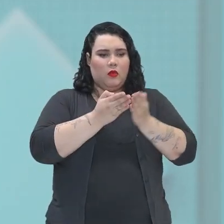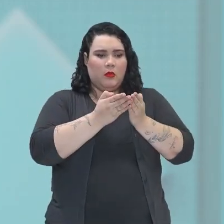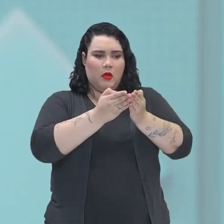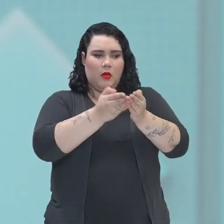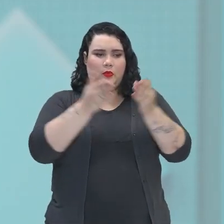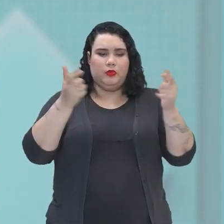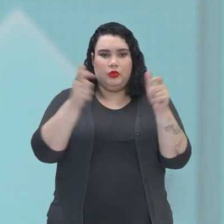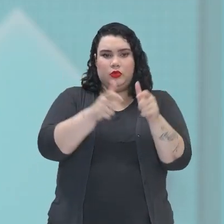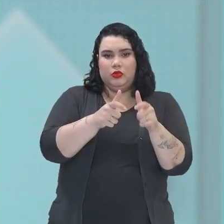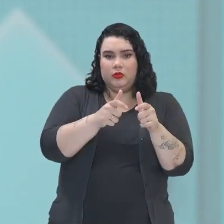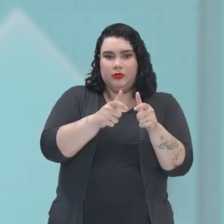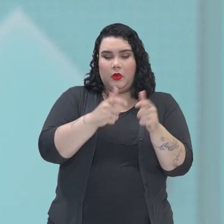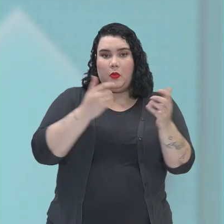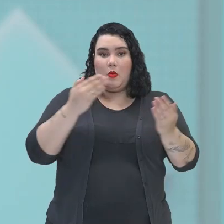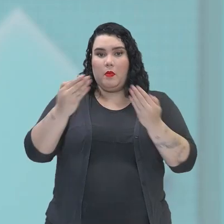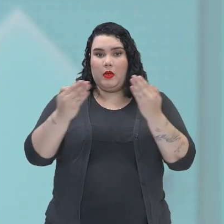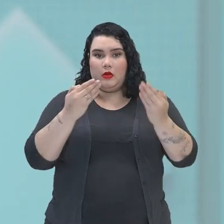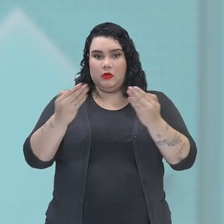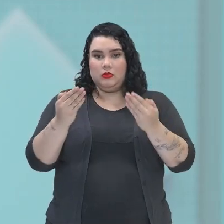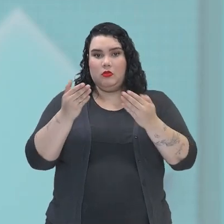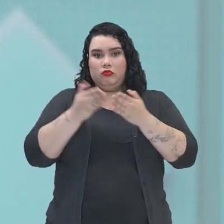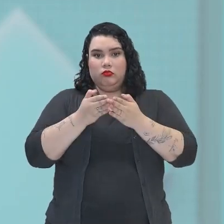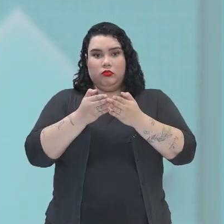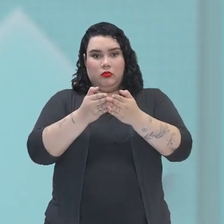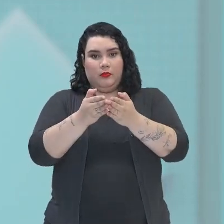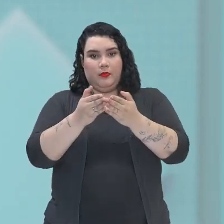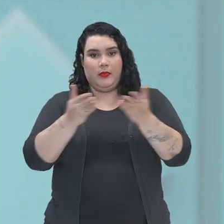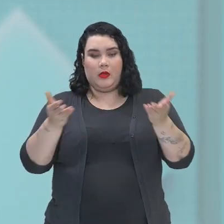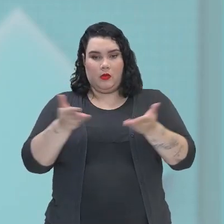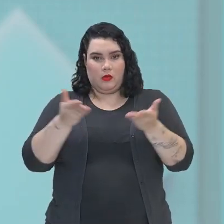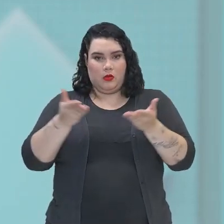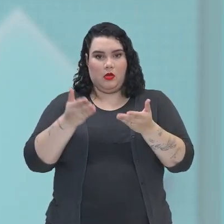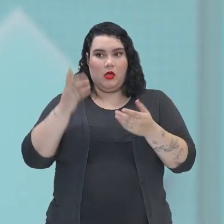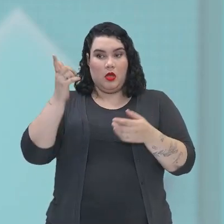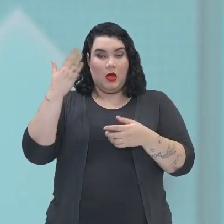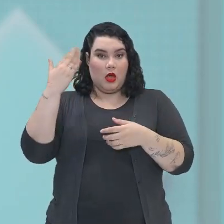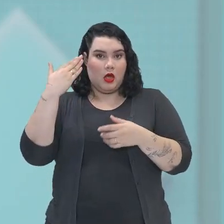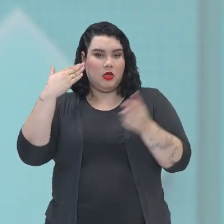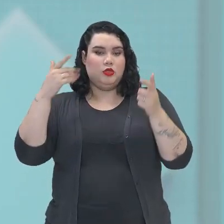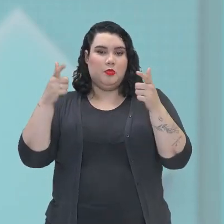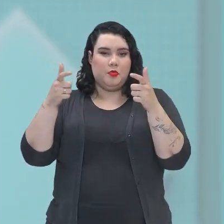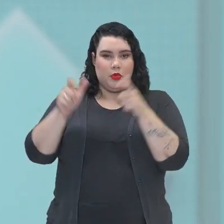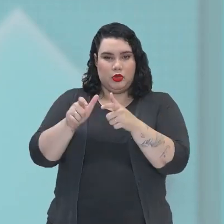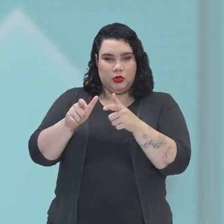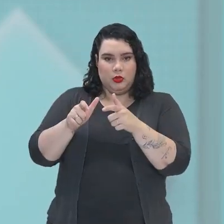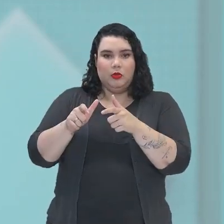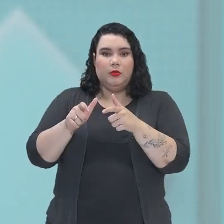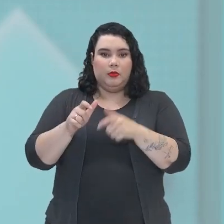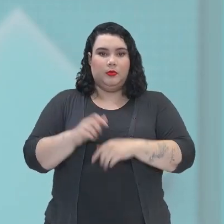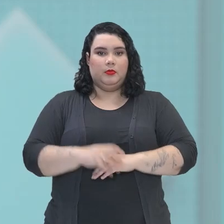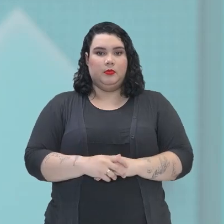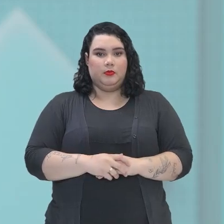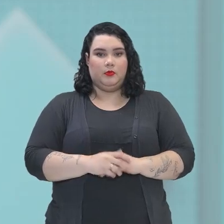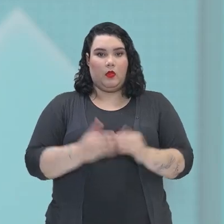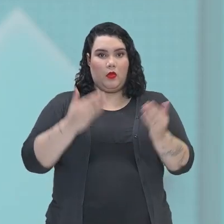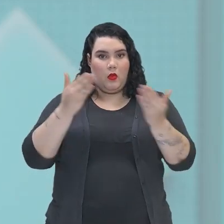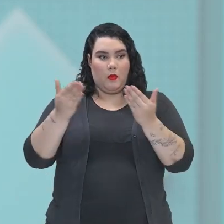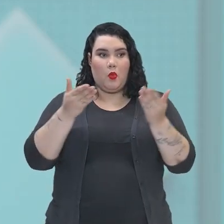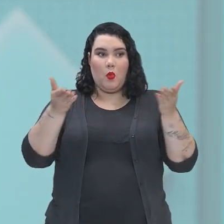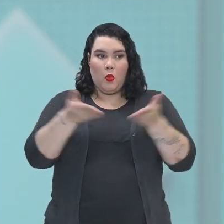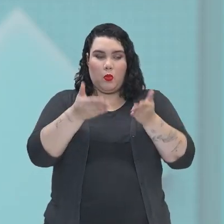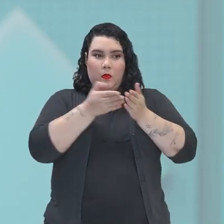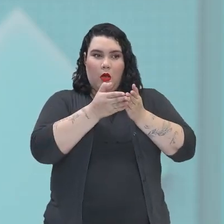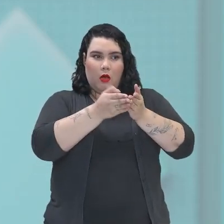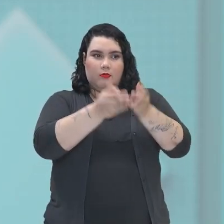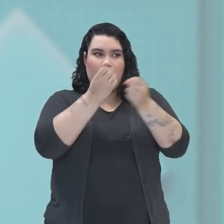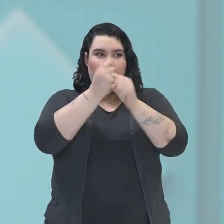em comparação com os navios de hoje, os cruzeiros de hoje, eram bem menores ainda. Apesar de serem grandes, eram menores em comparação com os de hoje.